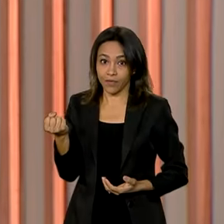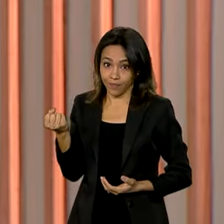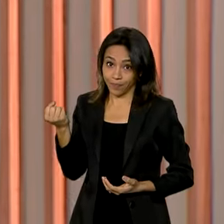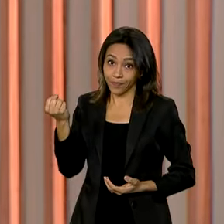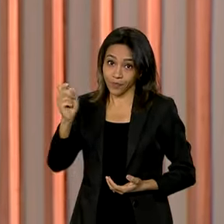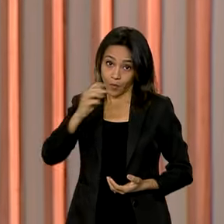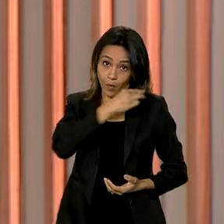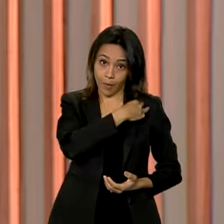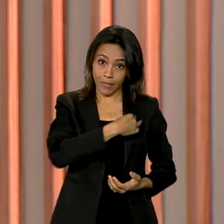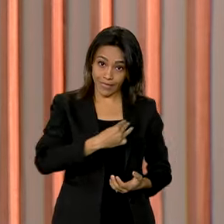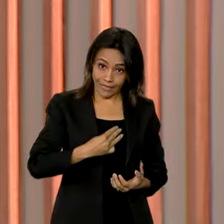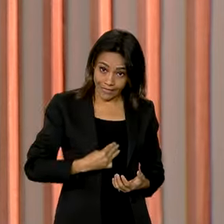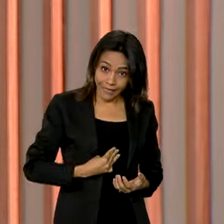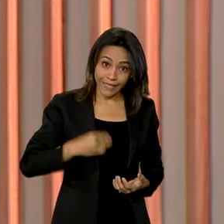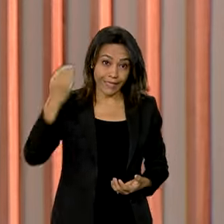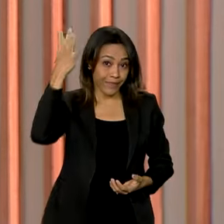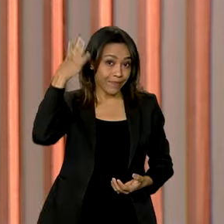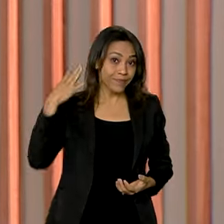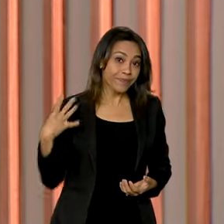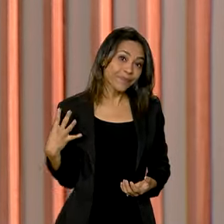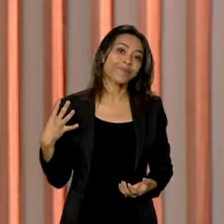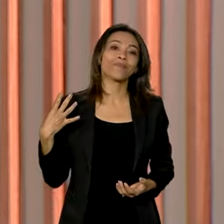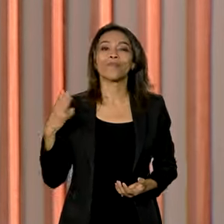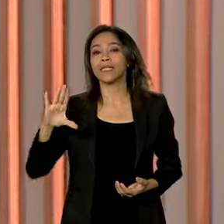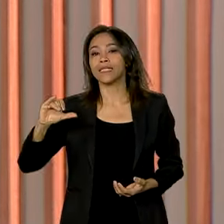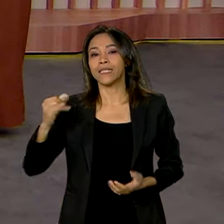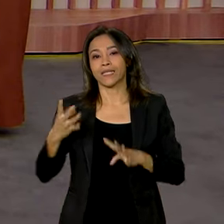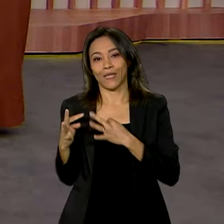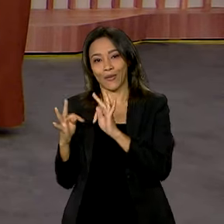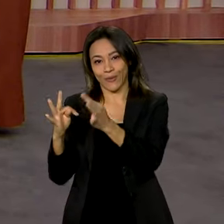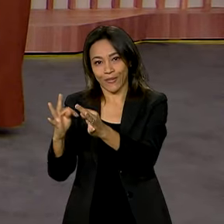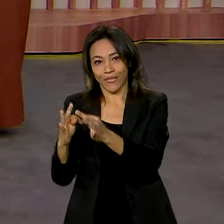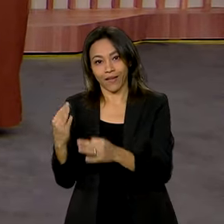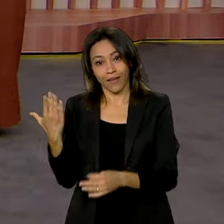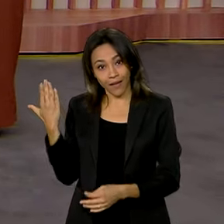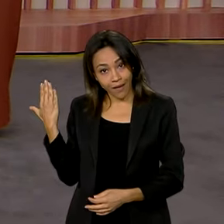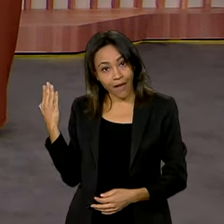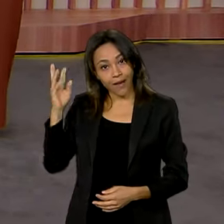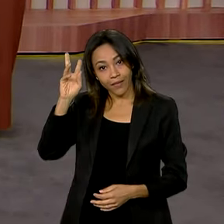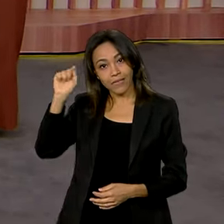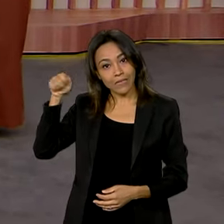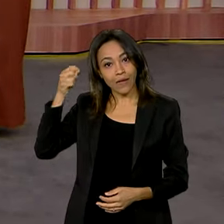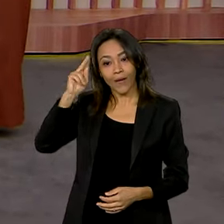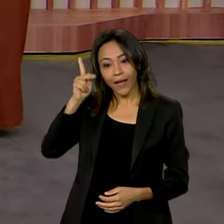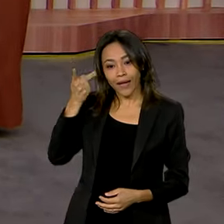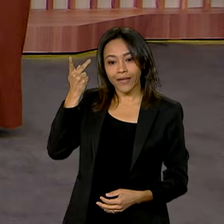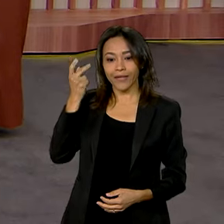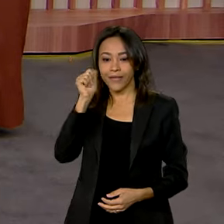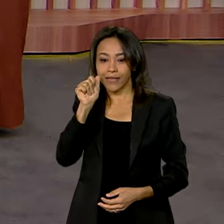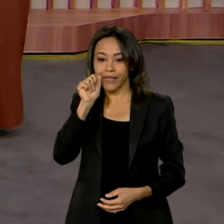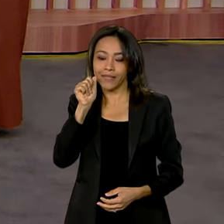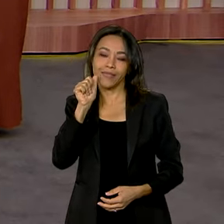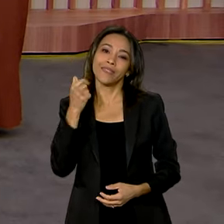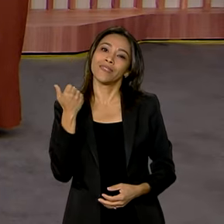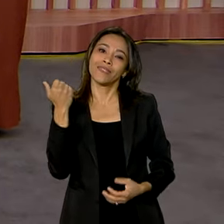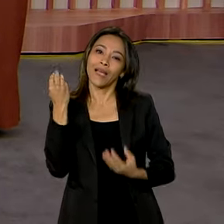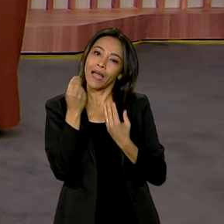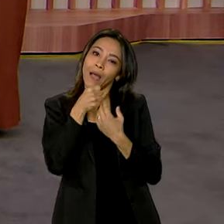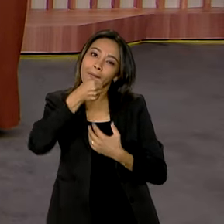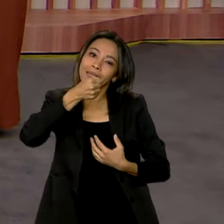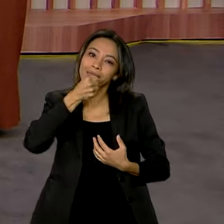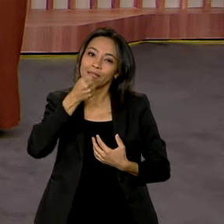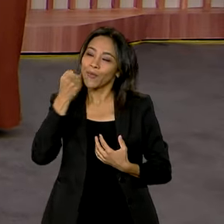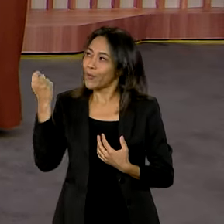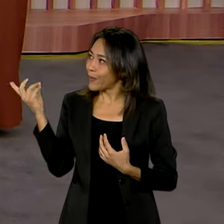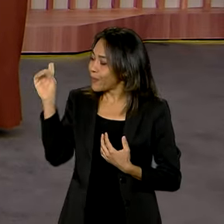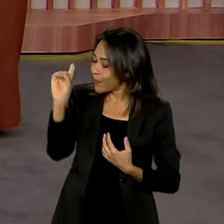Luciana Santos, da Ciência, Tecnologia e Inovação. E a Karine Melo, que comanda o nosso programa semanalmente, já está aqui